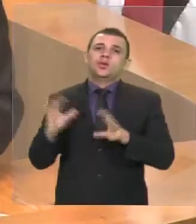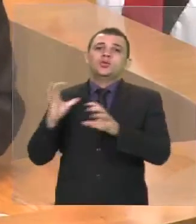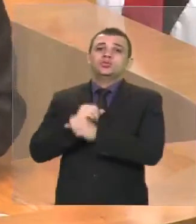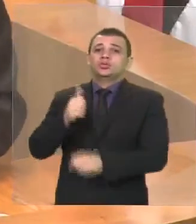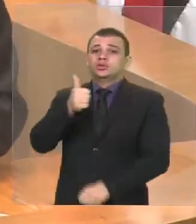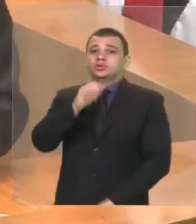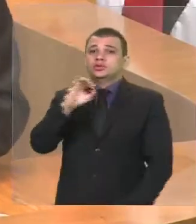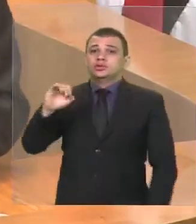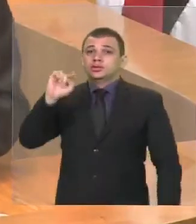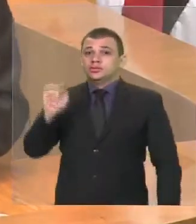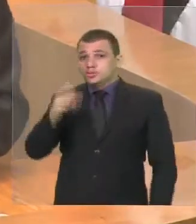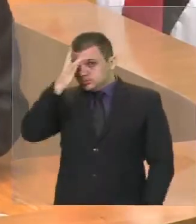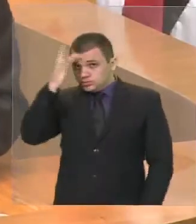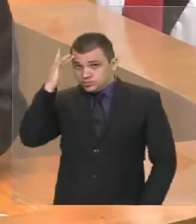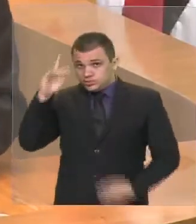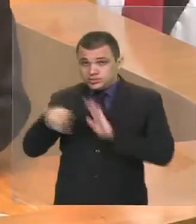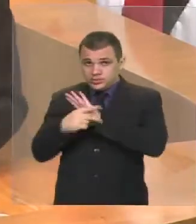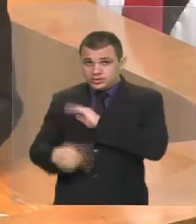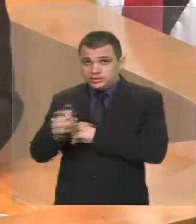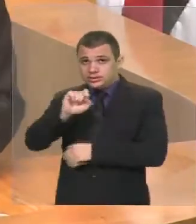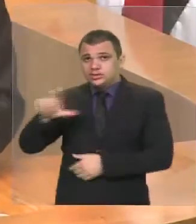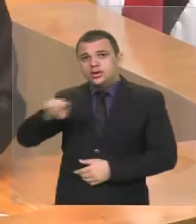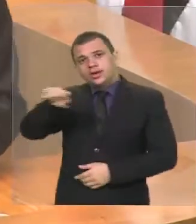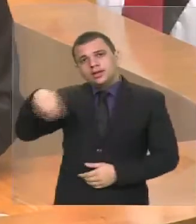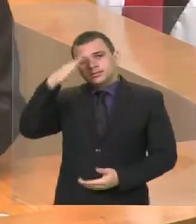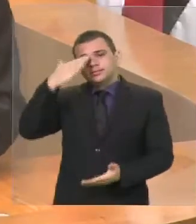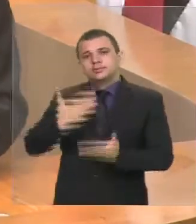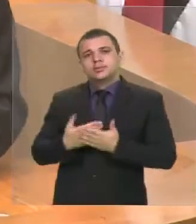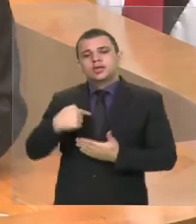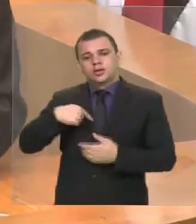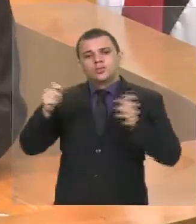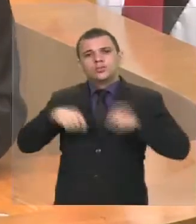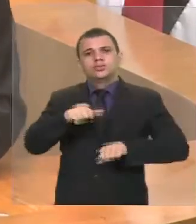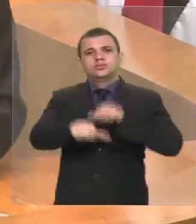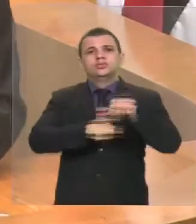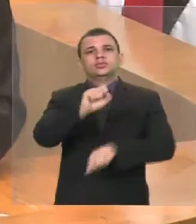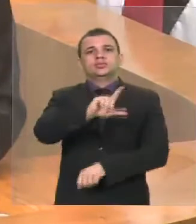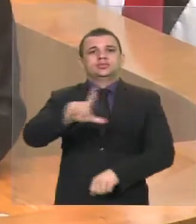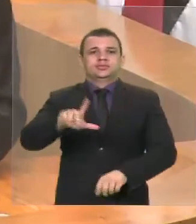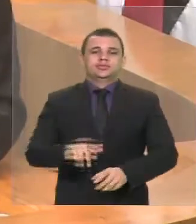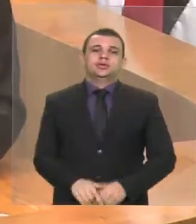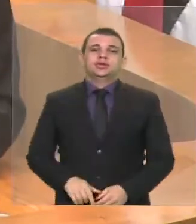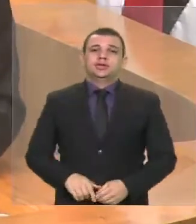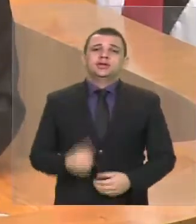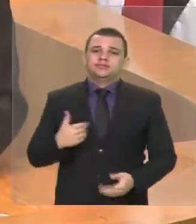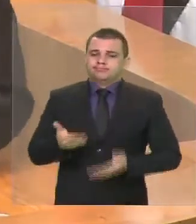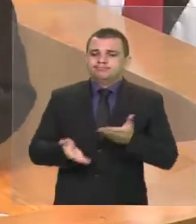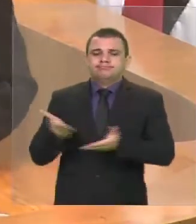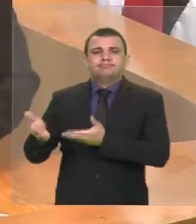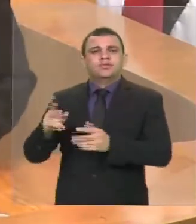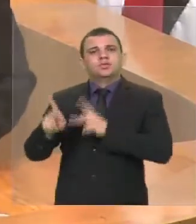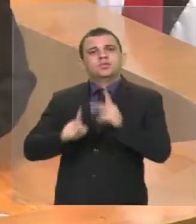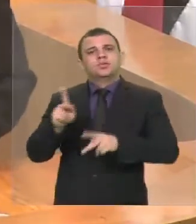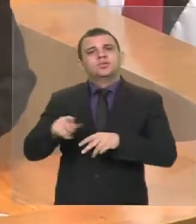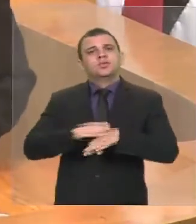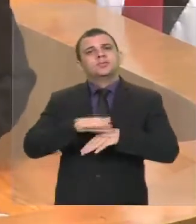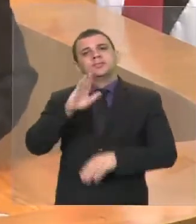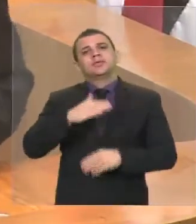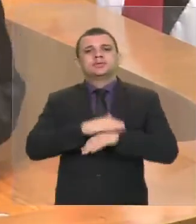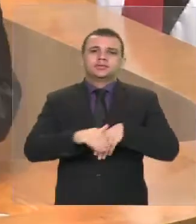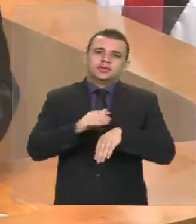ludovicenses acreditaram que seria possível transformar São Luís, tratar o povo com mais carinho, atenção e com